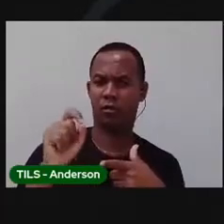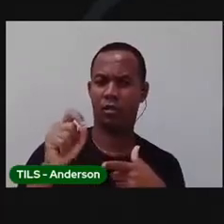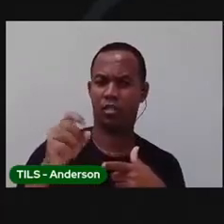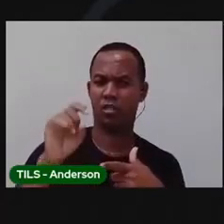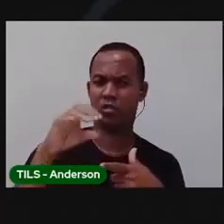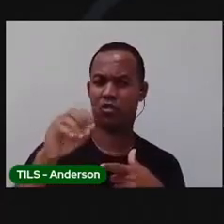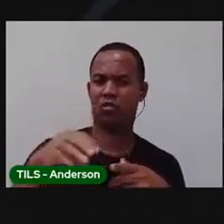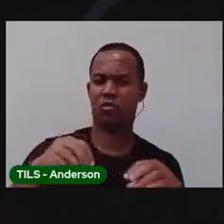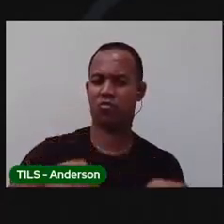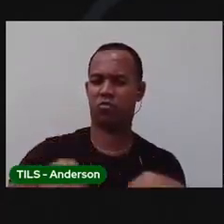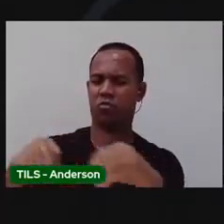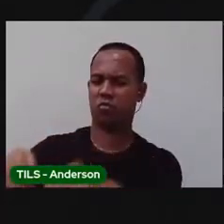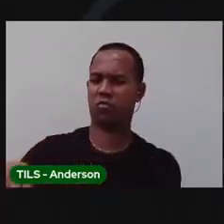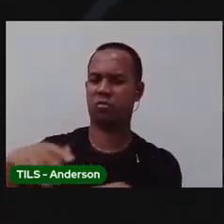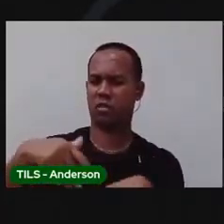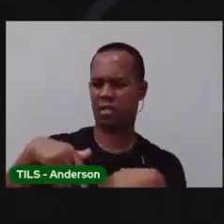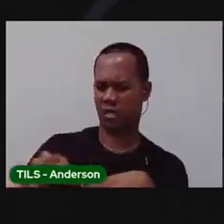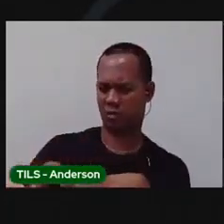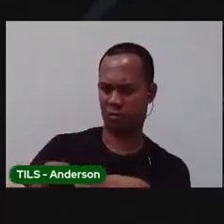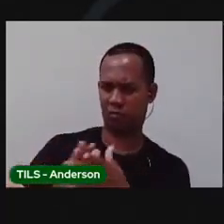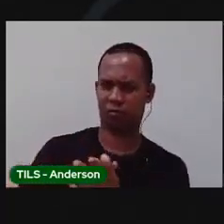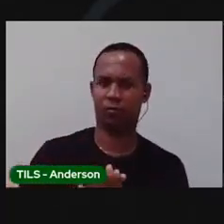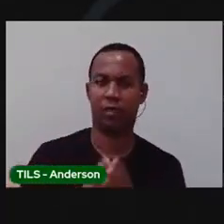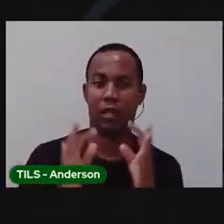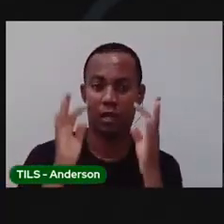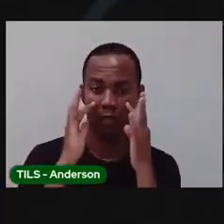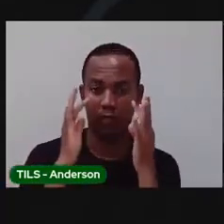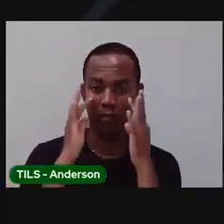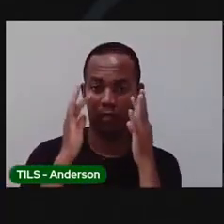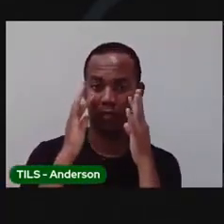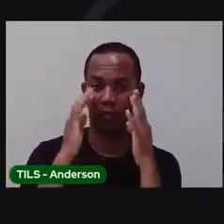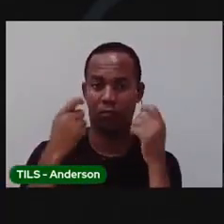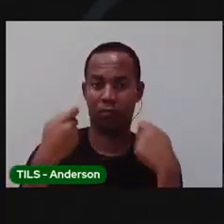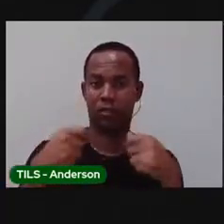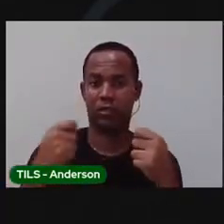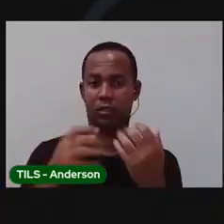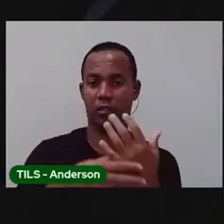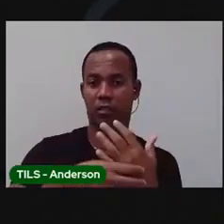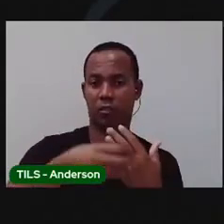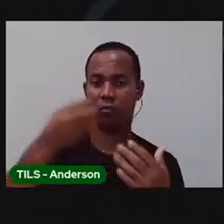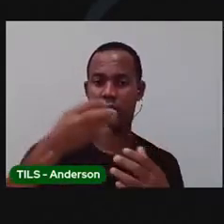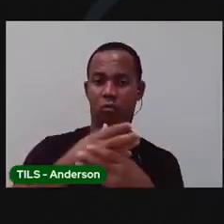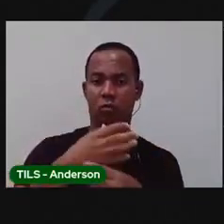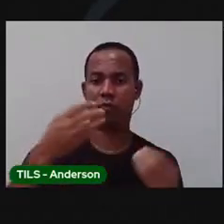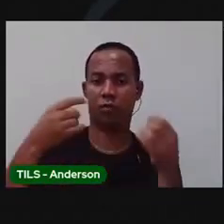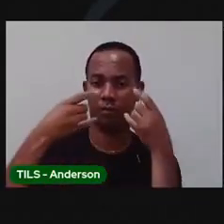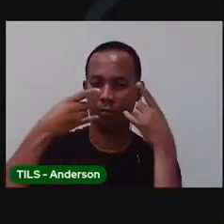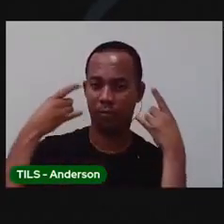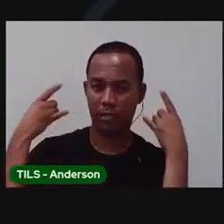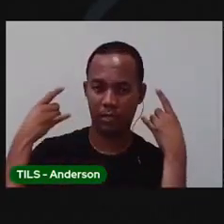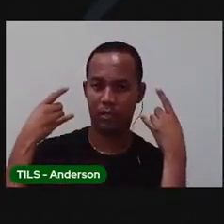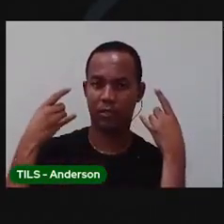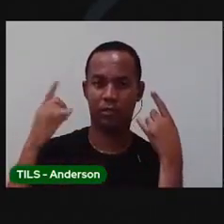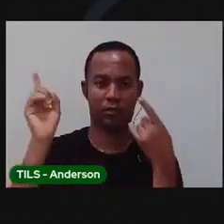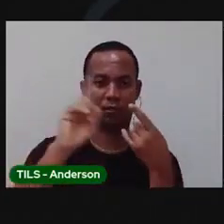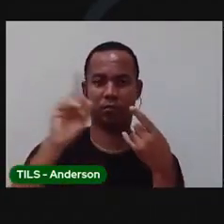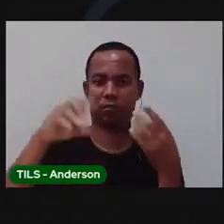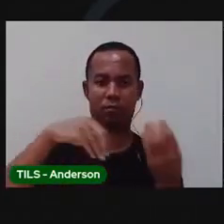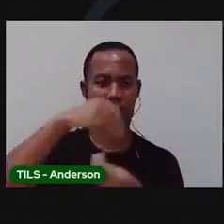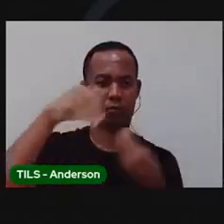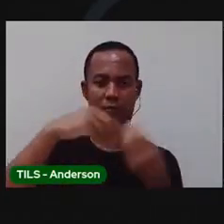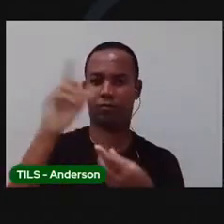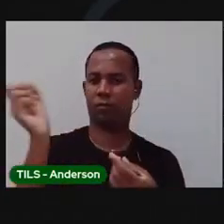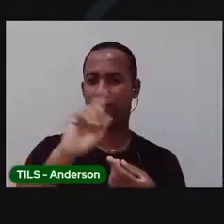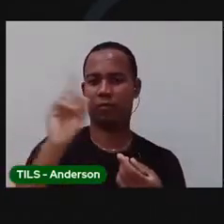dentro do saco. E atenção! Máscaras, luvas e lenços de papel não são recicláveis e devem,